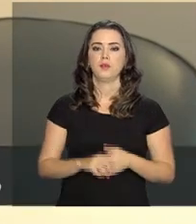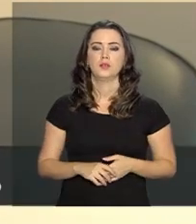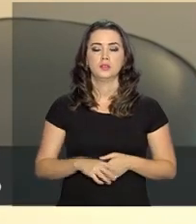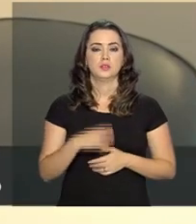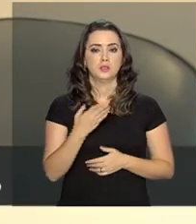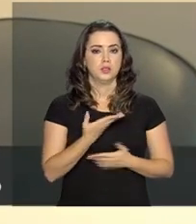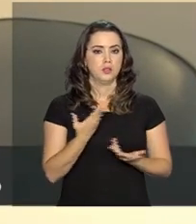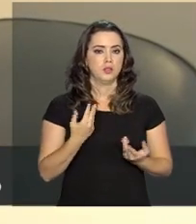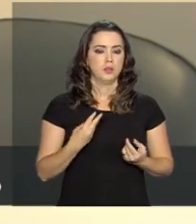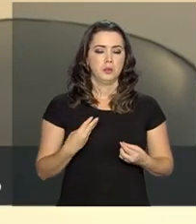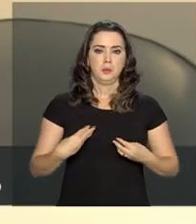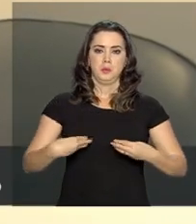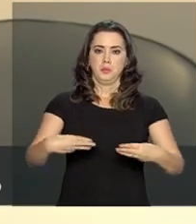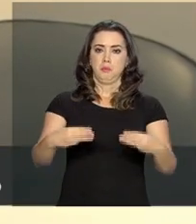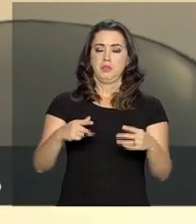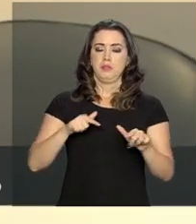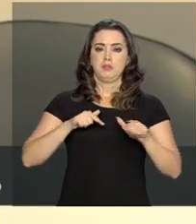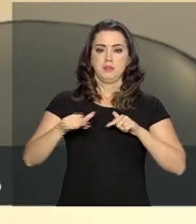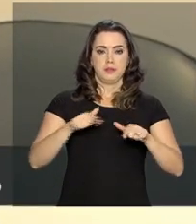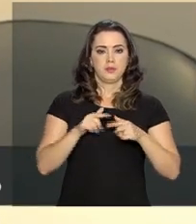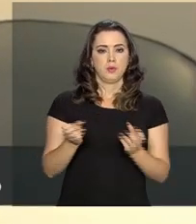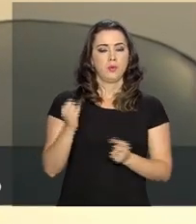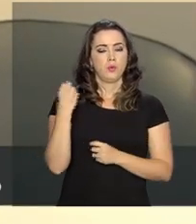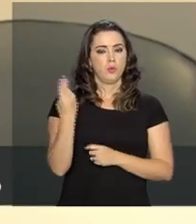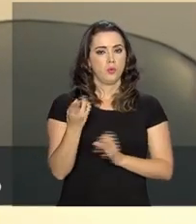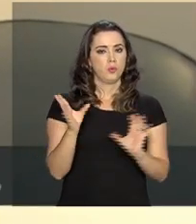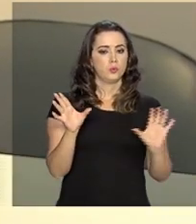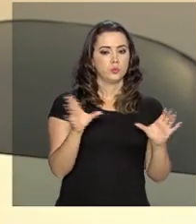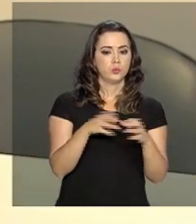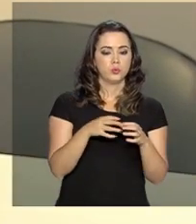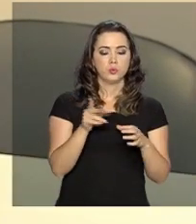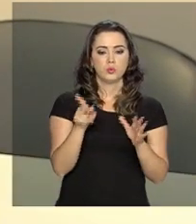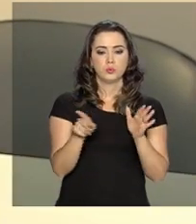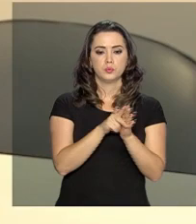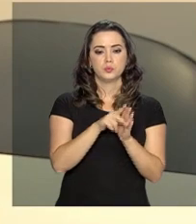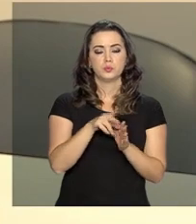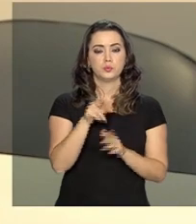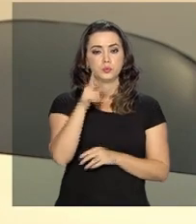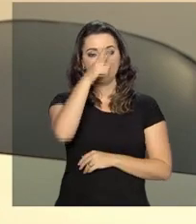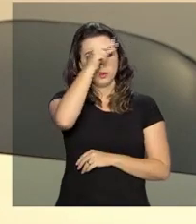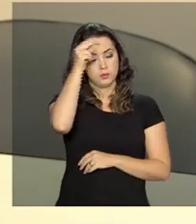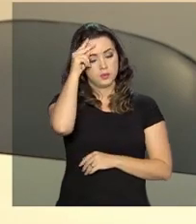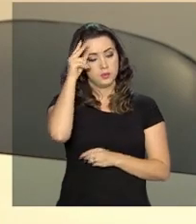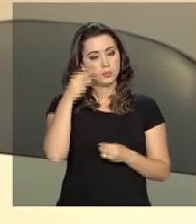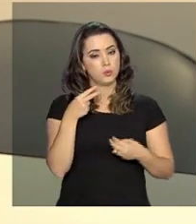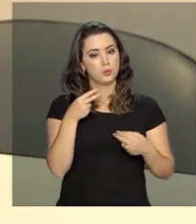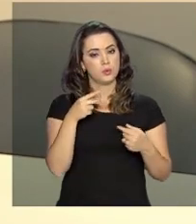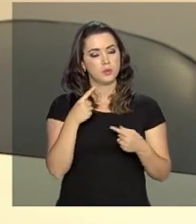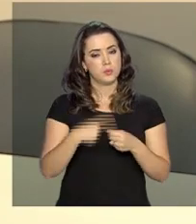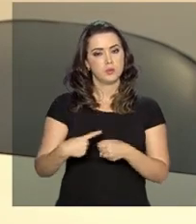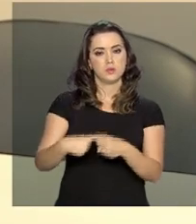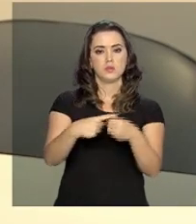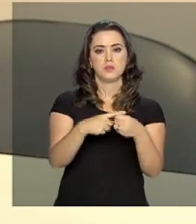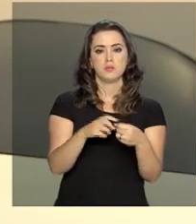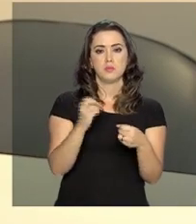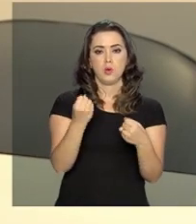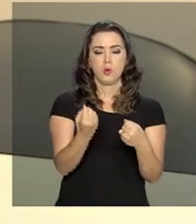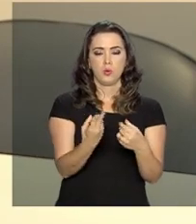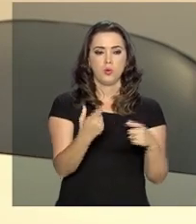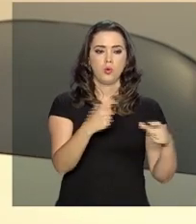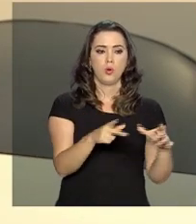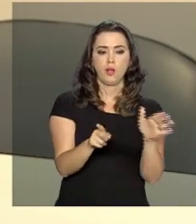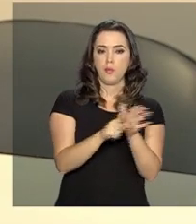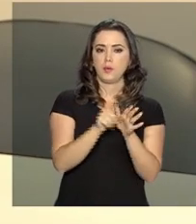Trabalho ou os seus conveniados, no caso prefeituras municipais e poupa-tempos, unidades desse serviço, o